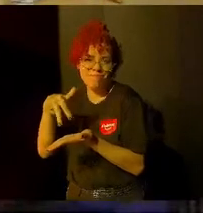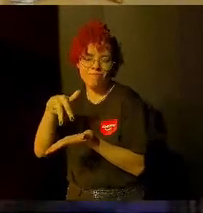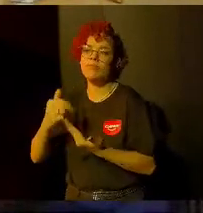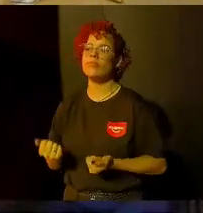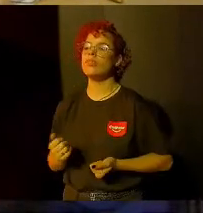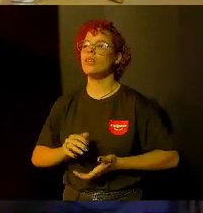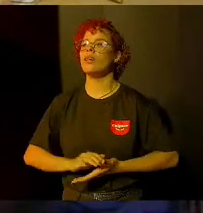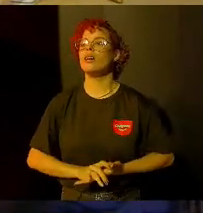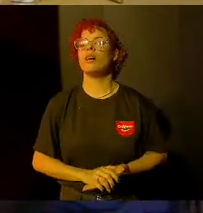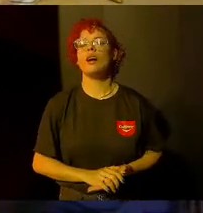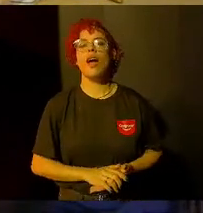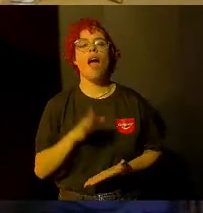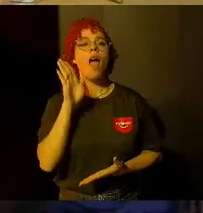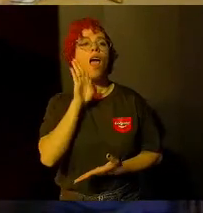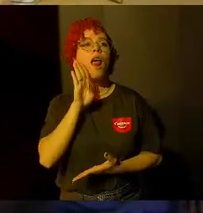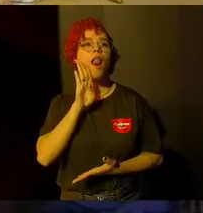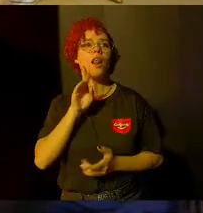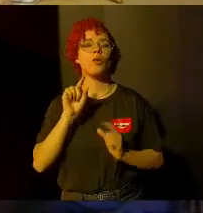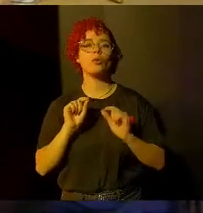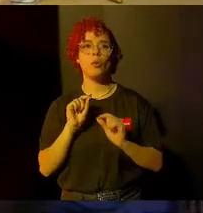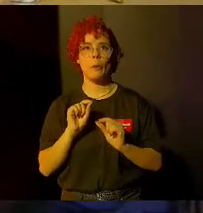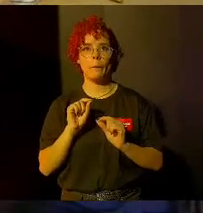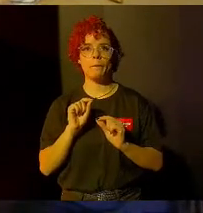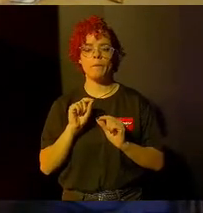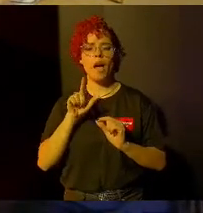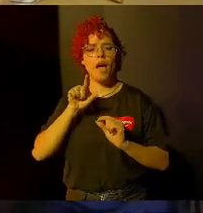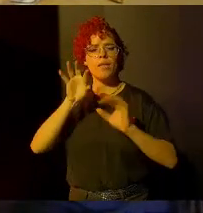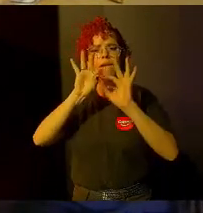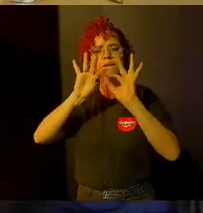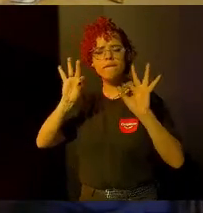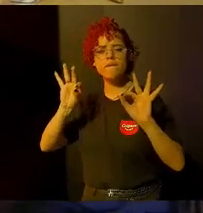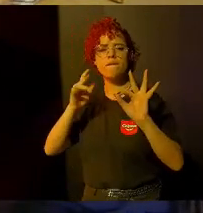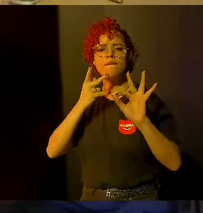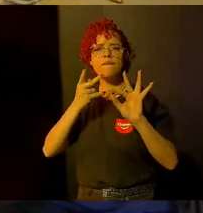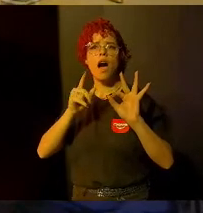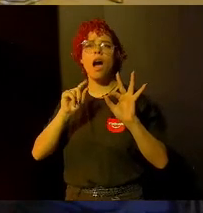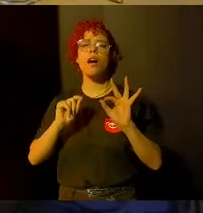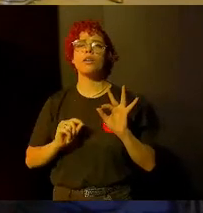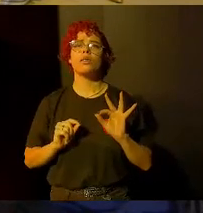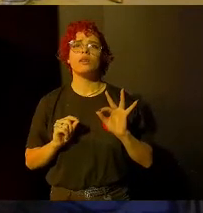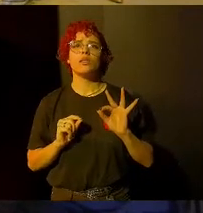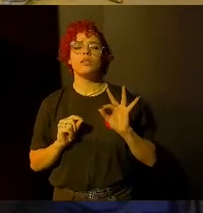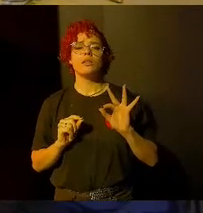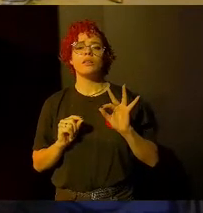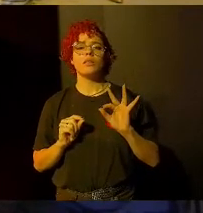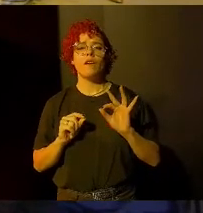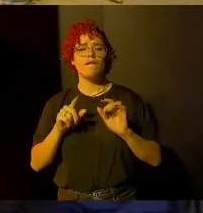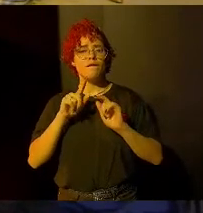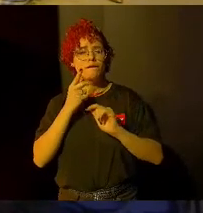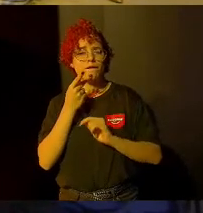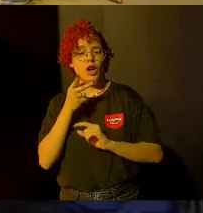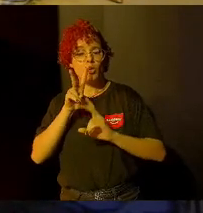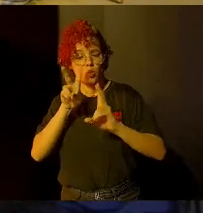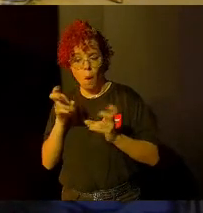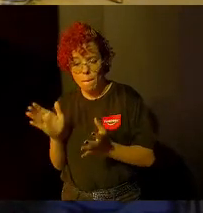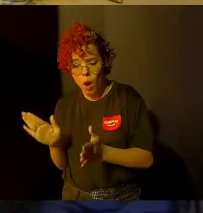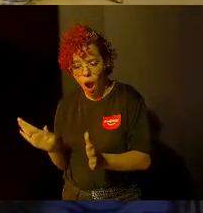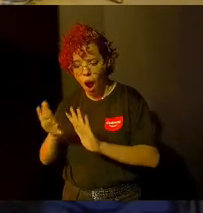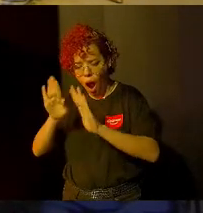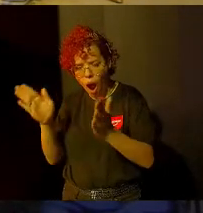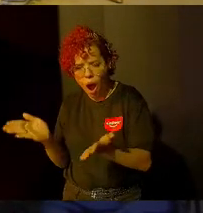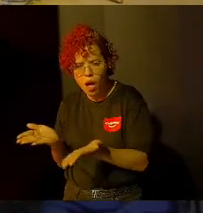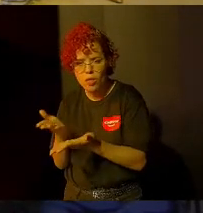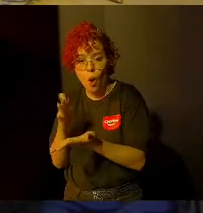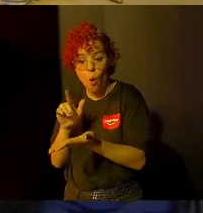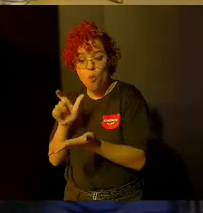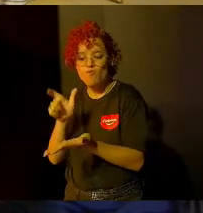e é legal né Essa fala falando desse Altar né onde o morto dança